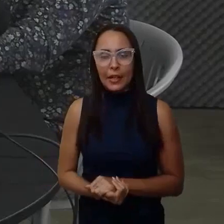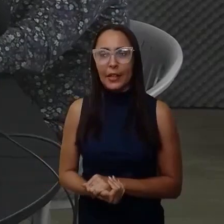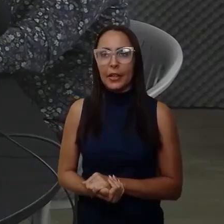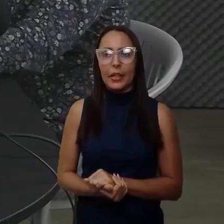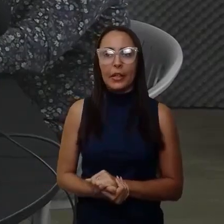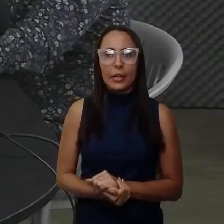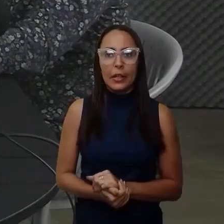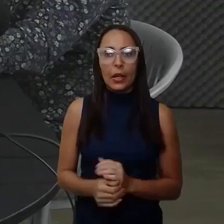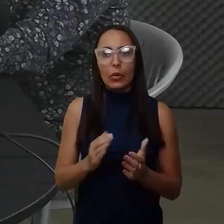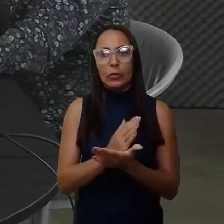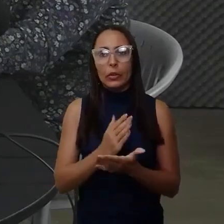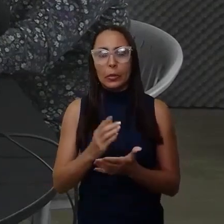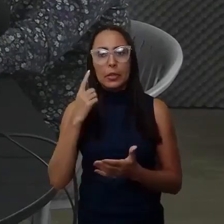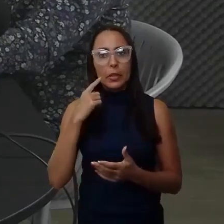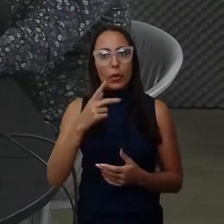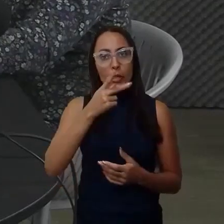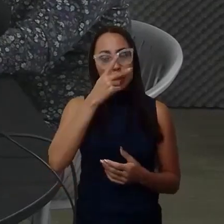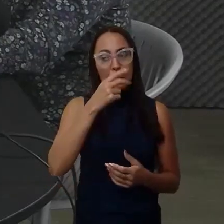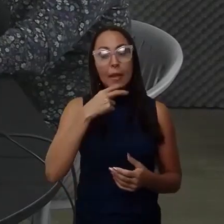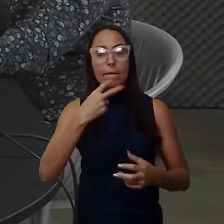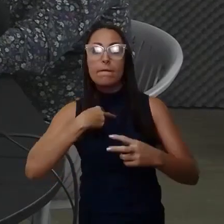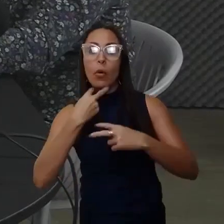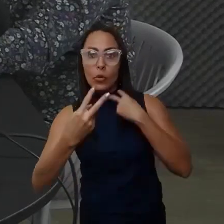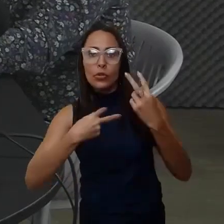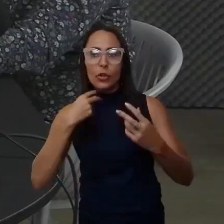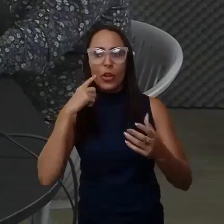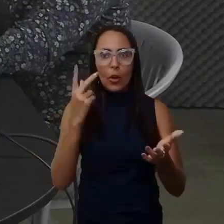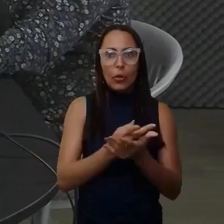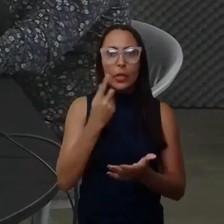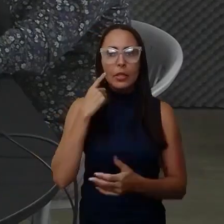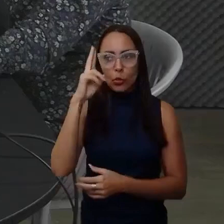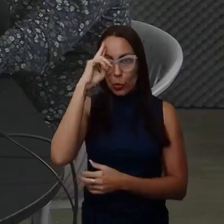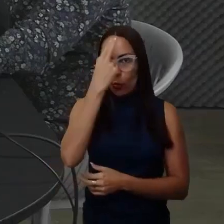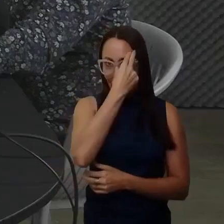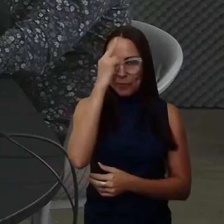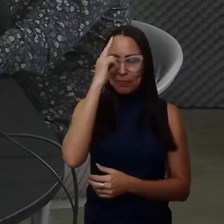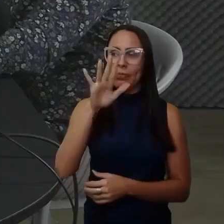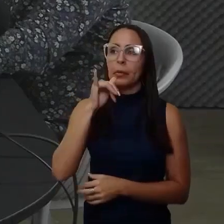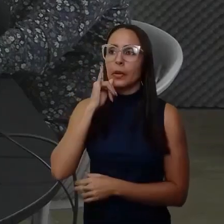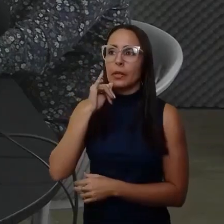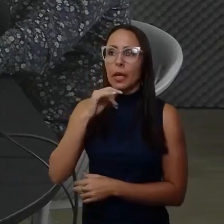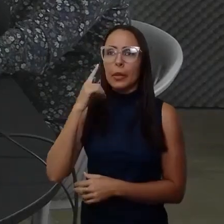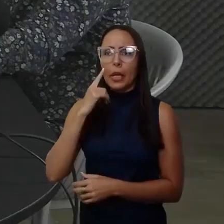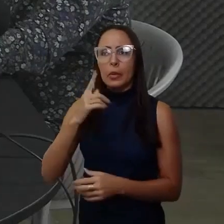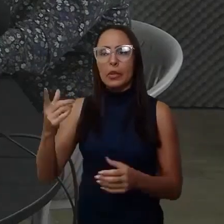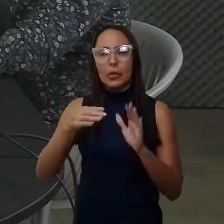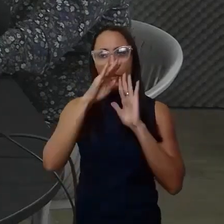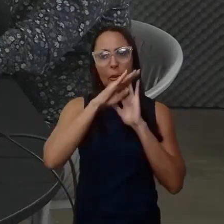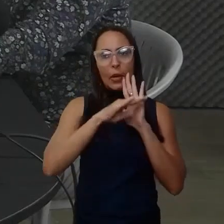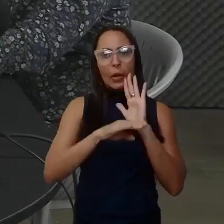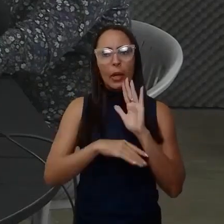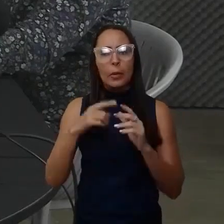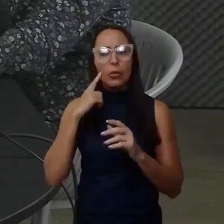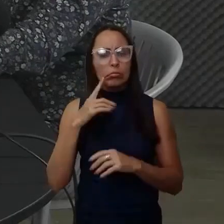das quando tem gente que me pessoas. reconhece pela voz. Ah, isso. E já aconteceu, já tá no Uber, por exemplo, né? E tá reprisando o programa. E aí